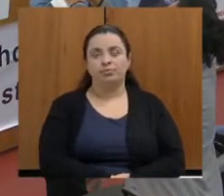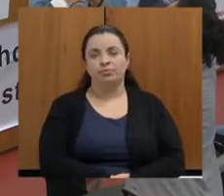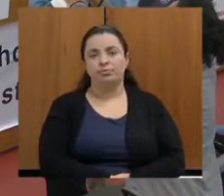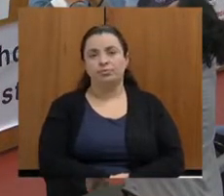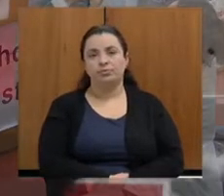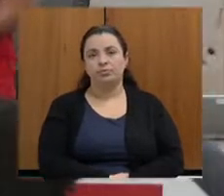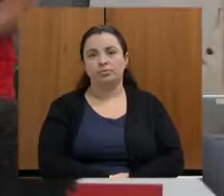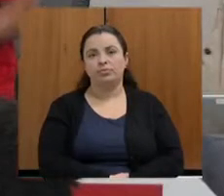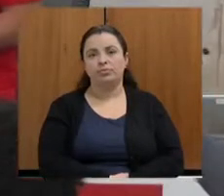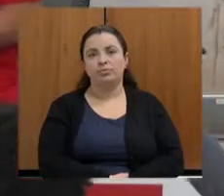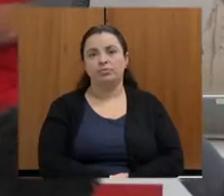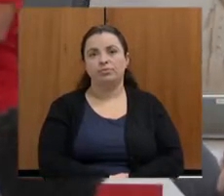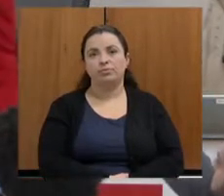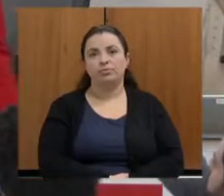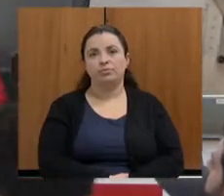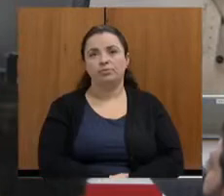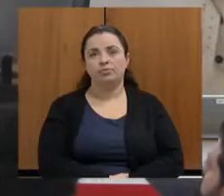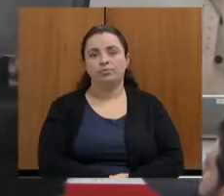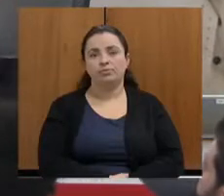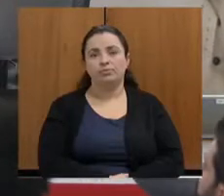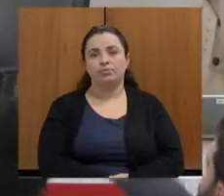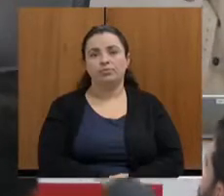E aí